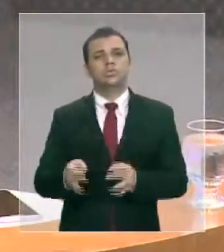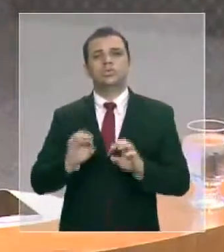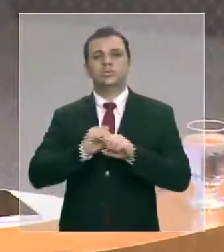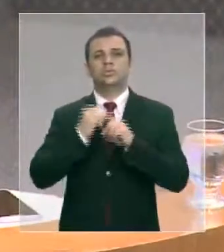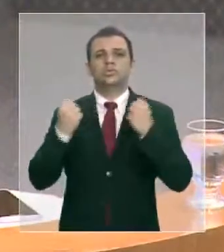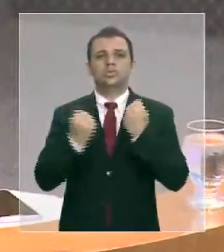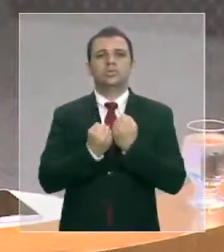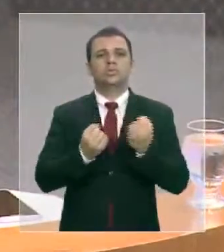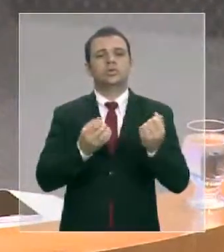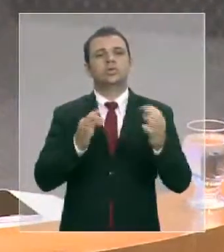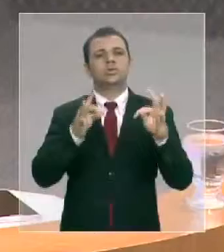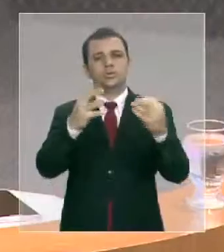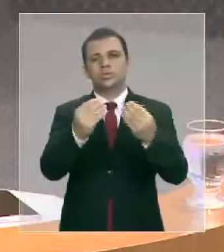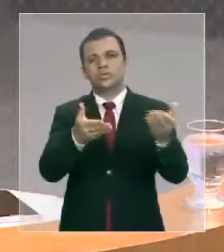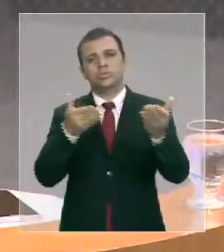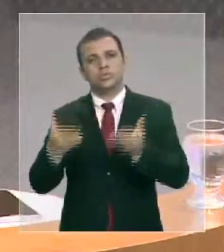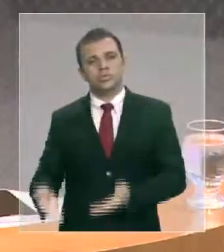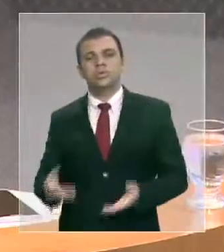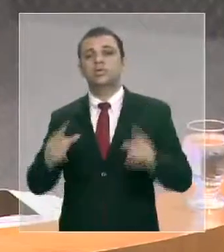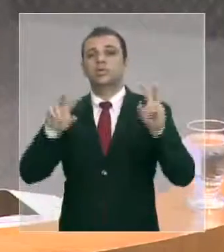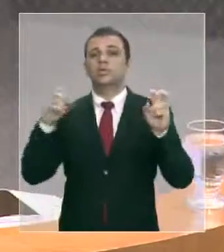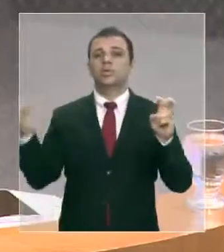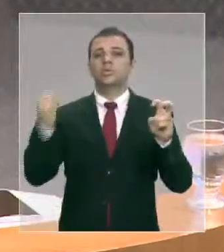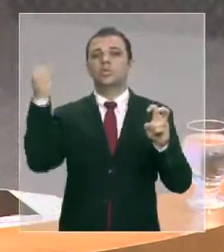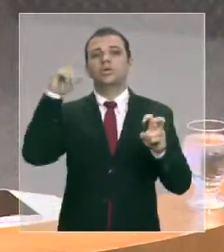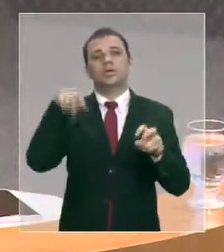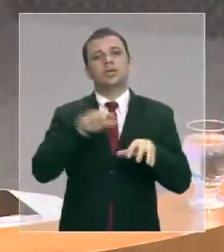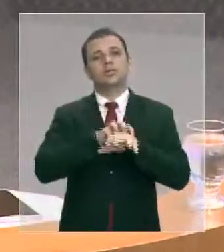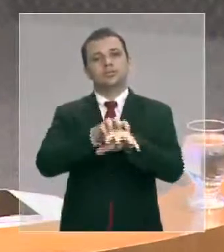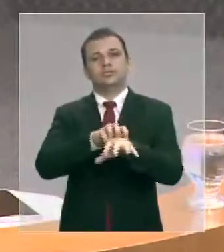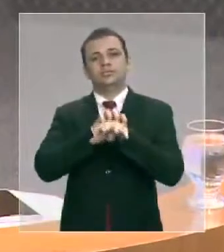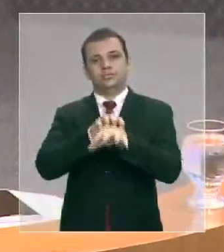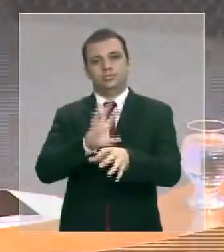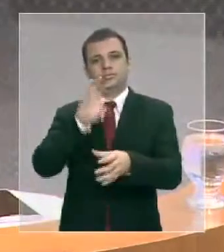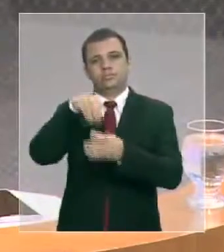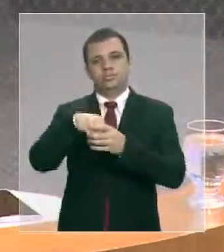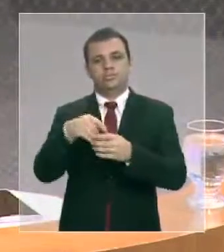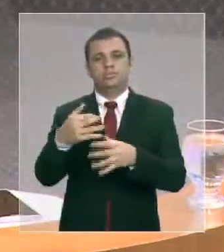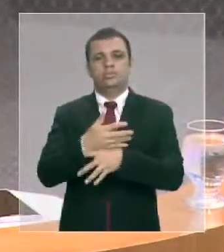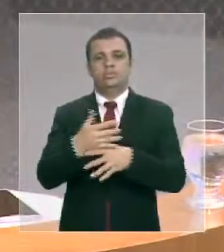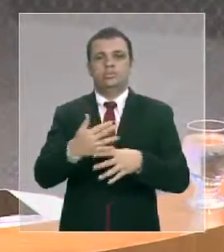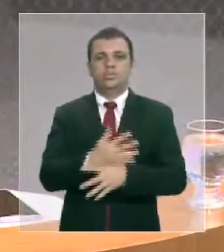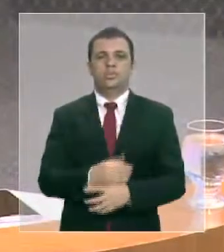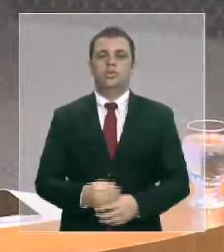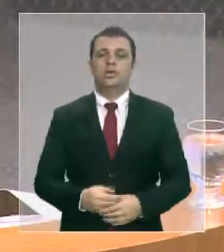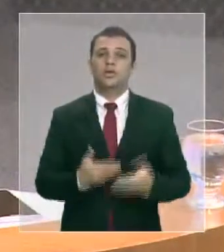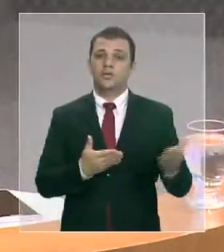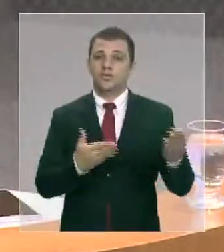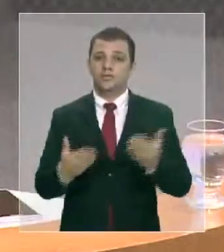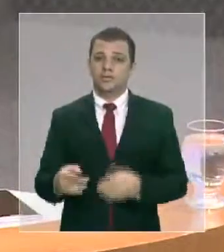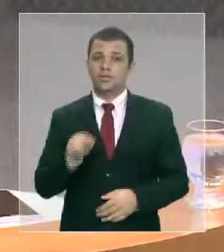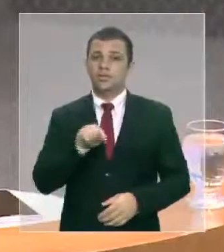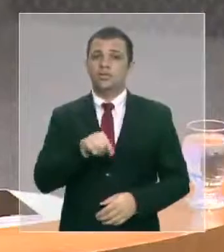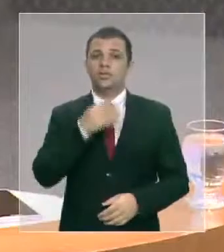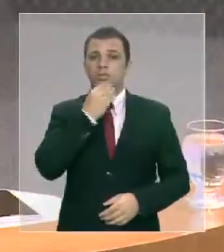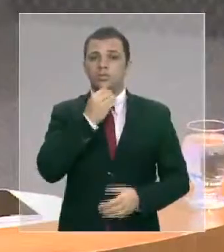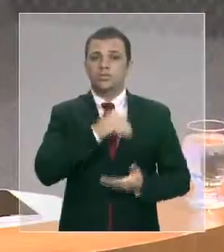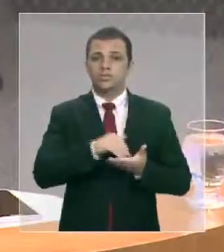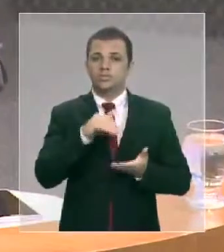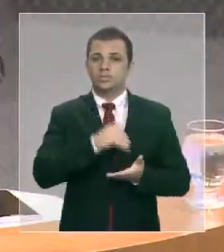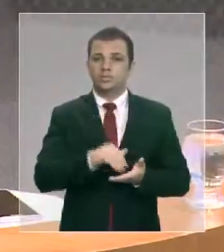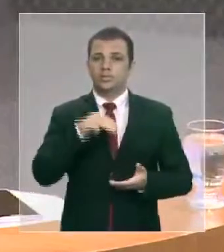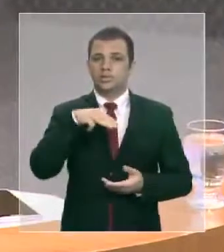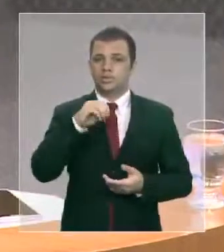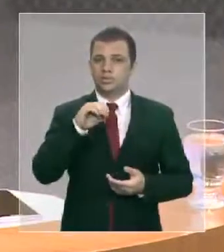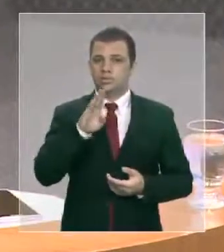participar de um tema tão importante que é a mobilidade urbana. Vamos estar, inclusive, recebendo o secretário da MOB, da Agência de Mobilidade Urbana, para